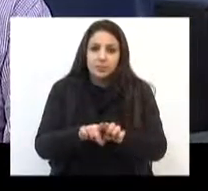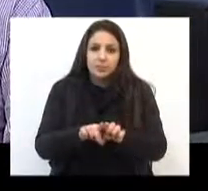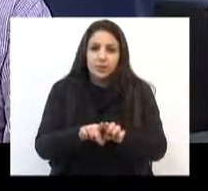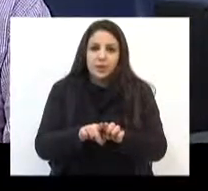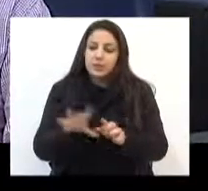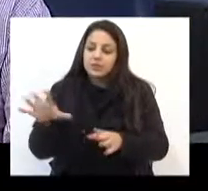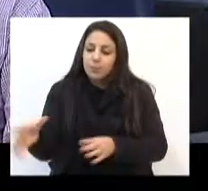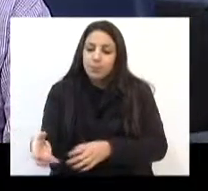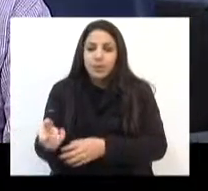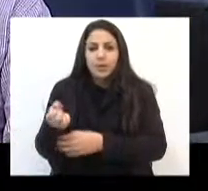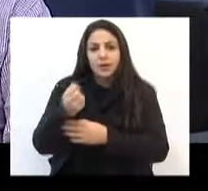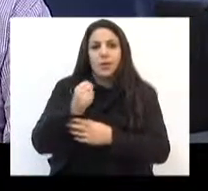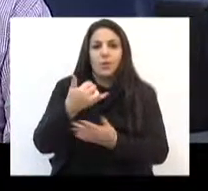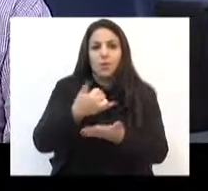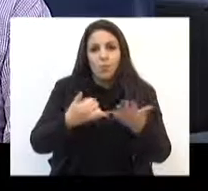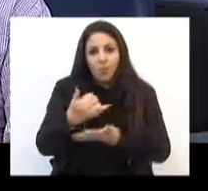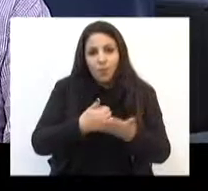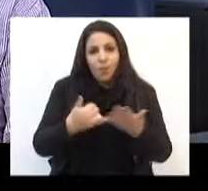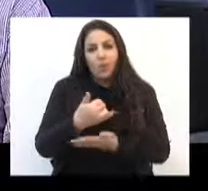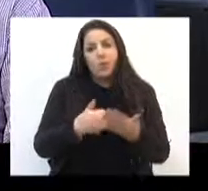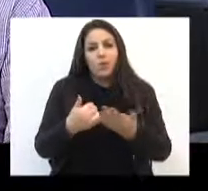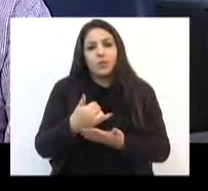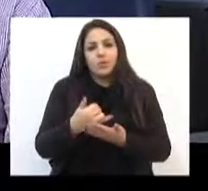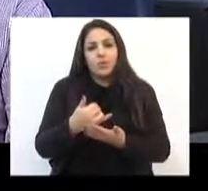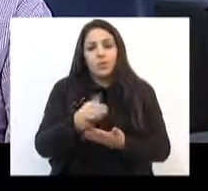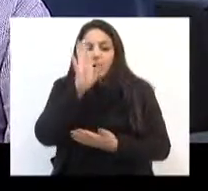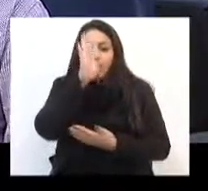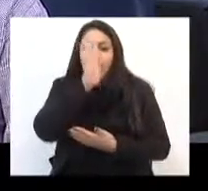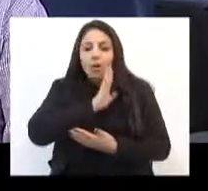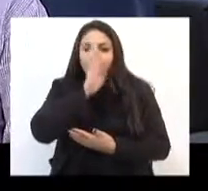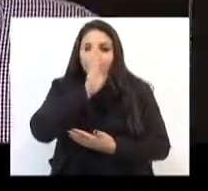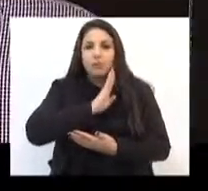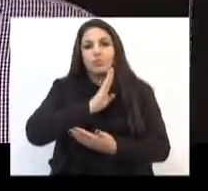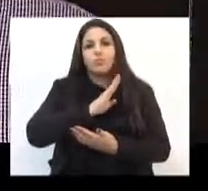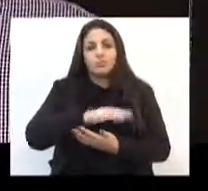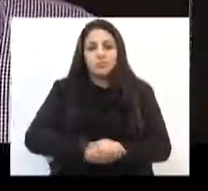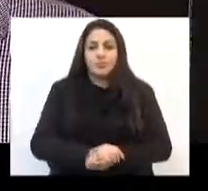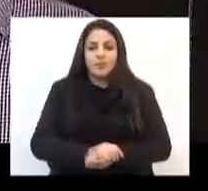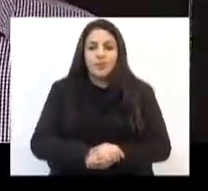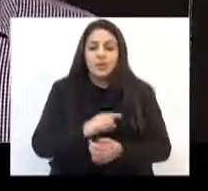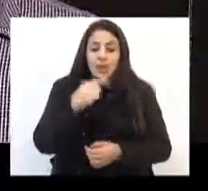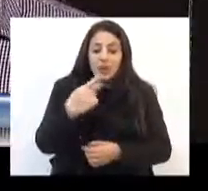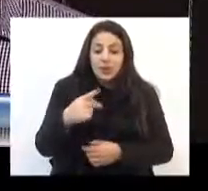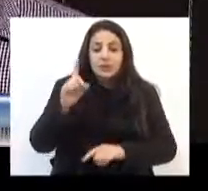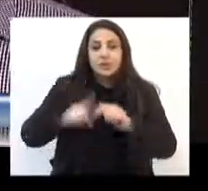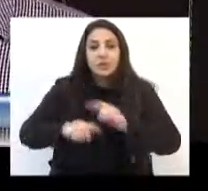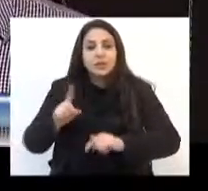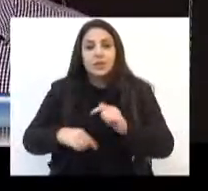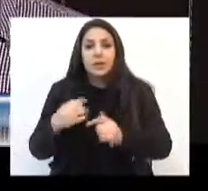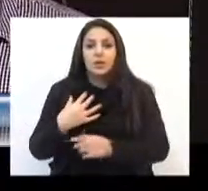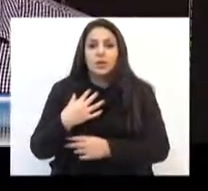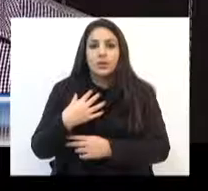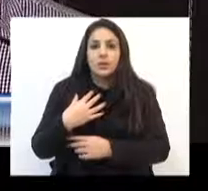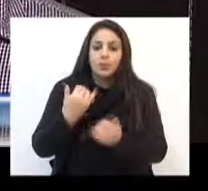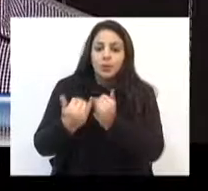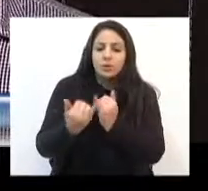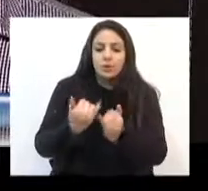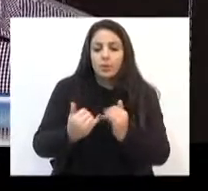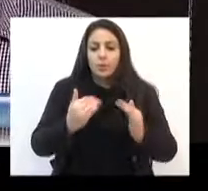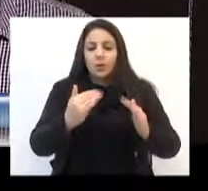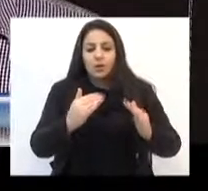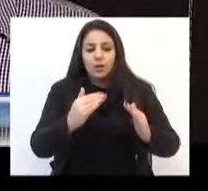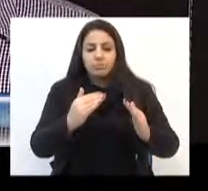pessoas pegam, largam no ralo. Então a gente fez esse projeto pensando no futuro, porque o jeito que está a água e a gente não está cuidando, eu